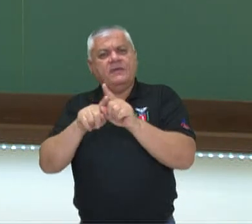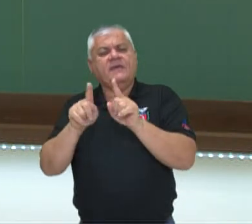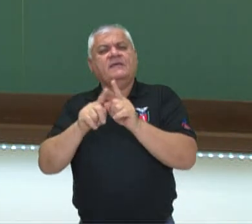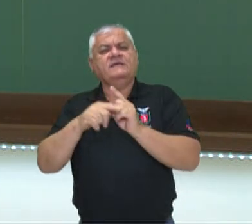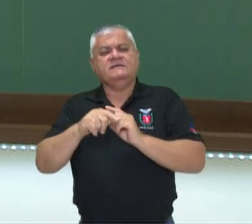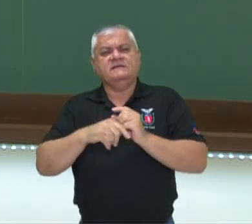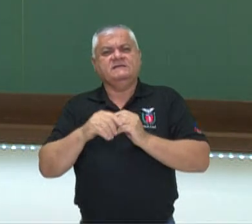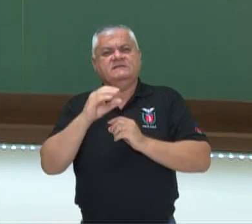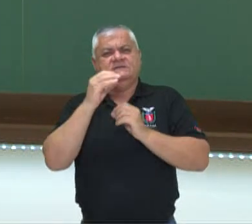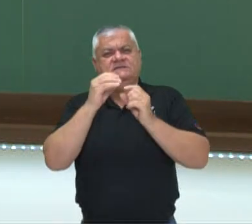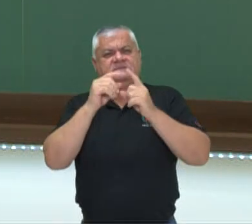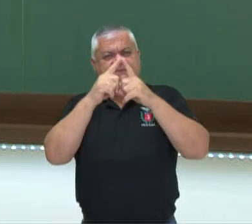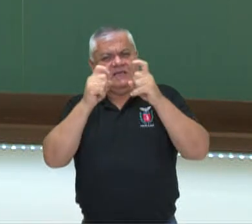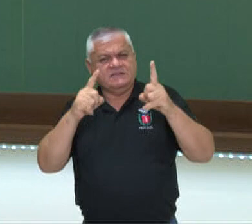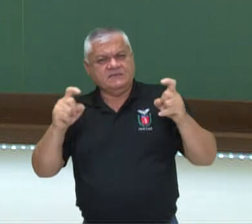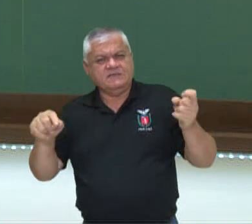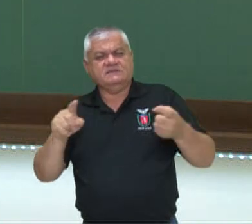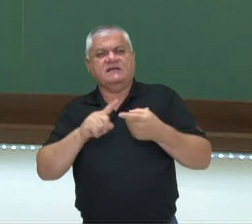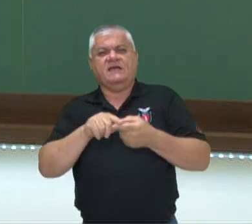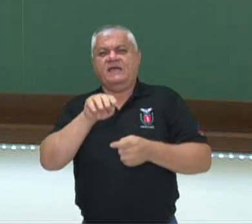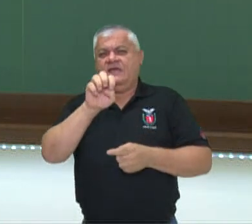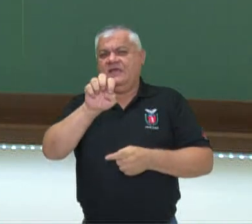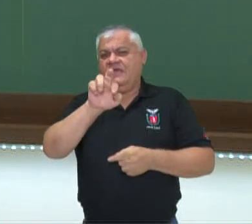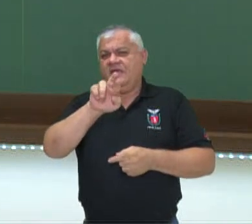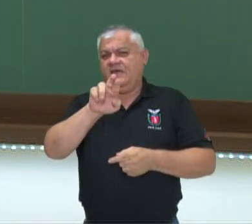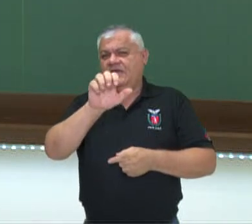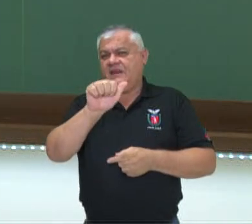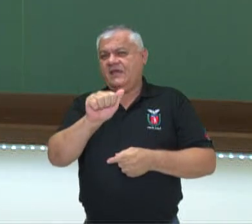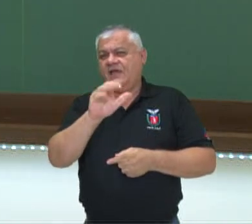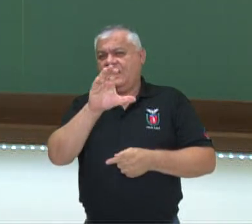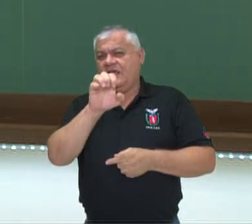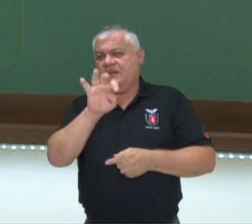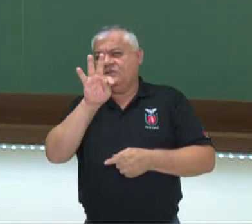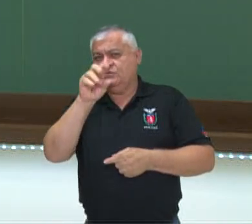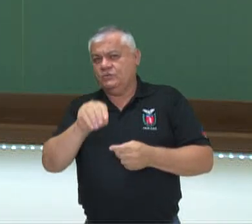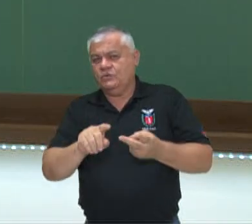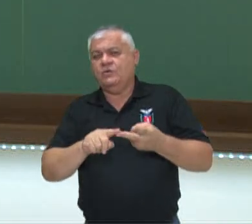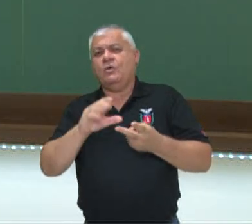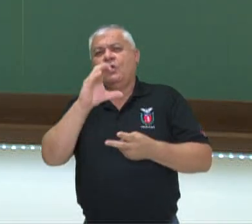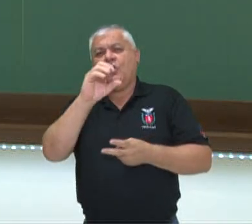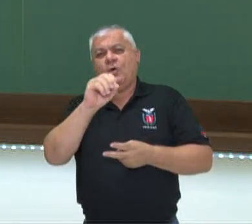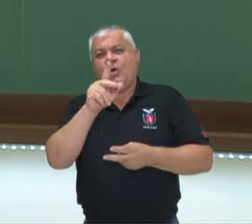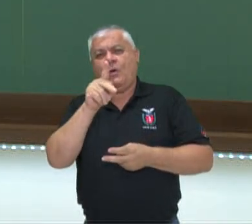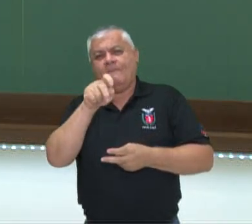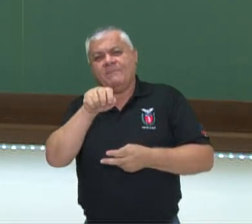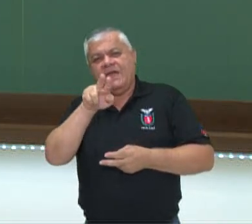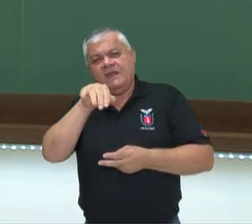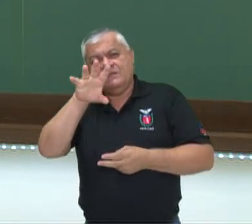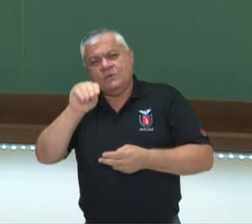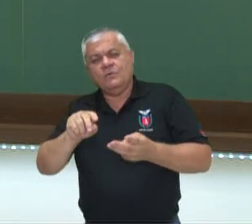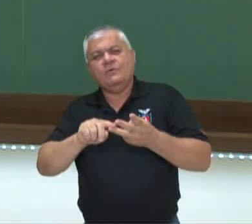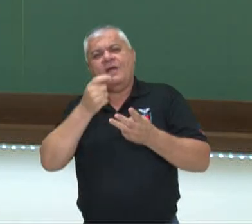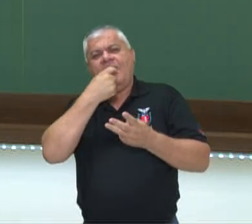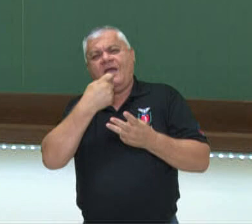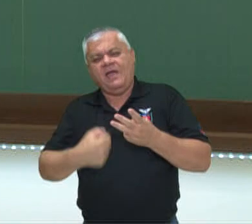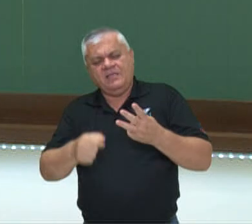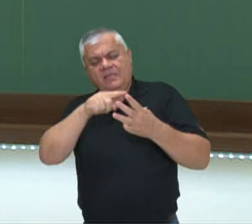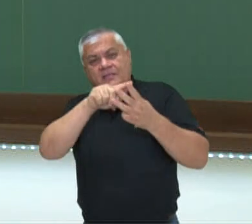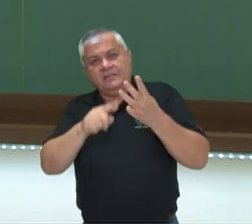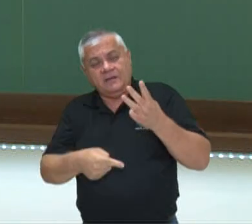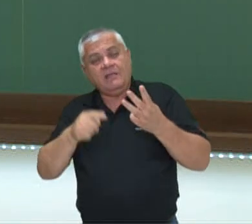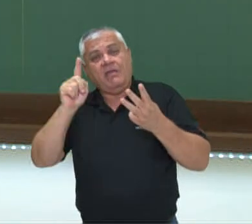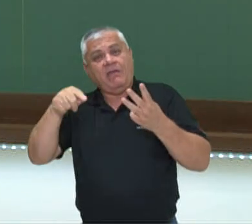passado. Heráclito, filósofo pré-socrático, Copérnico, Einstein, são parceiros nessa dança